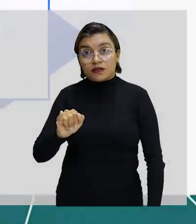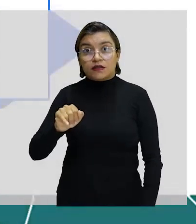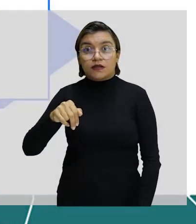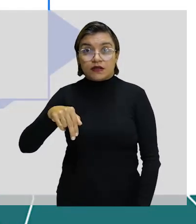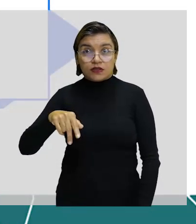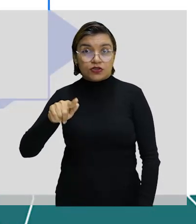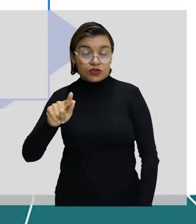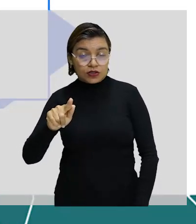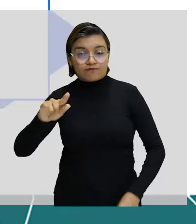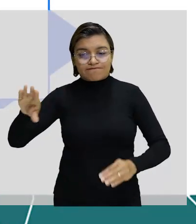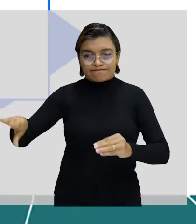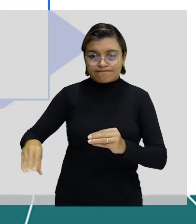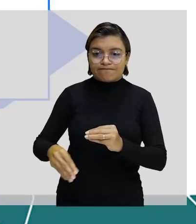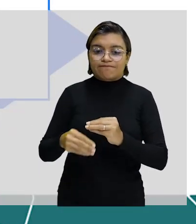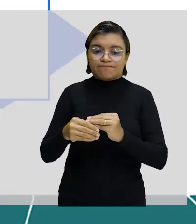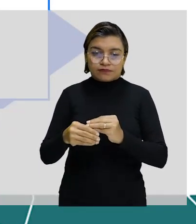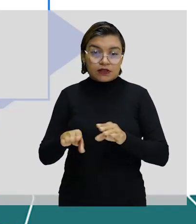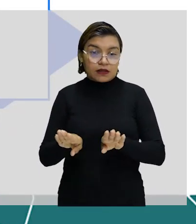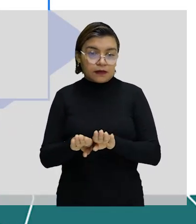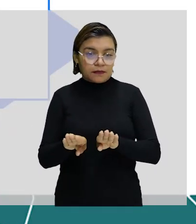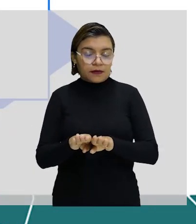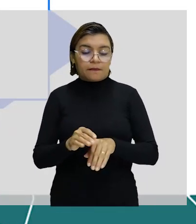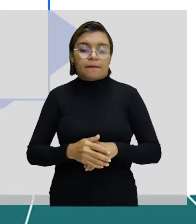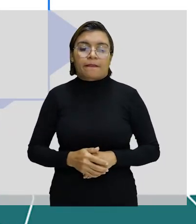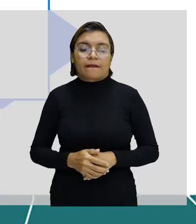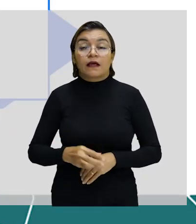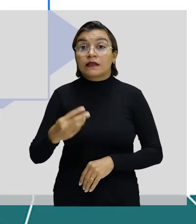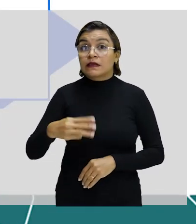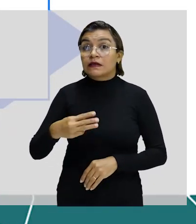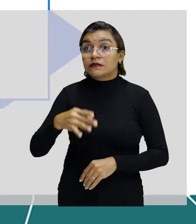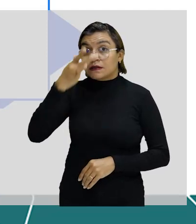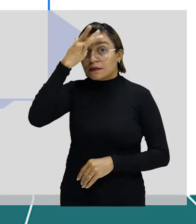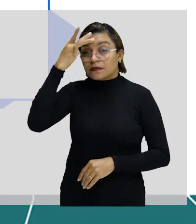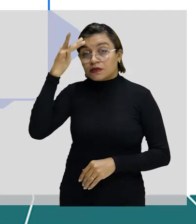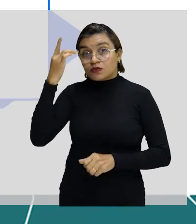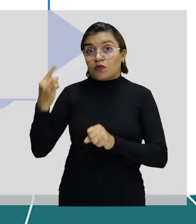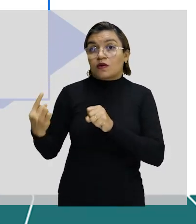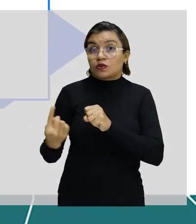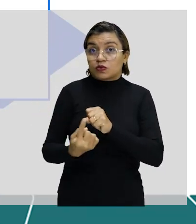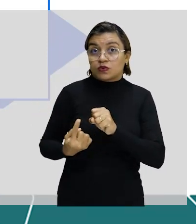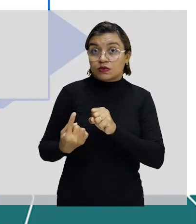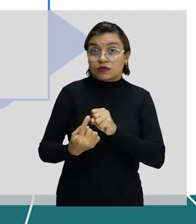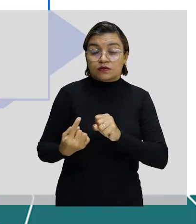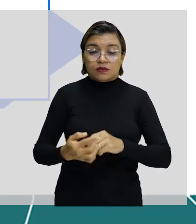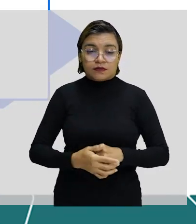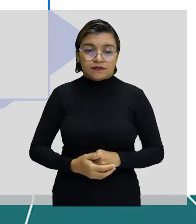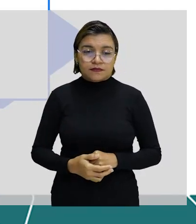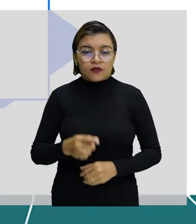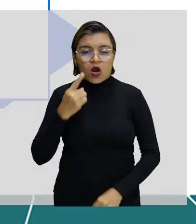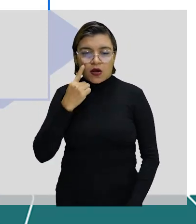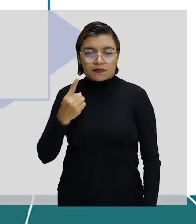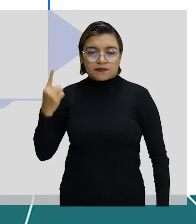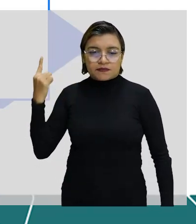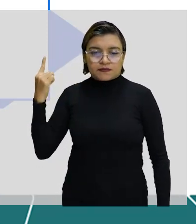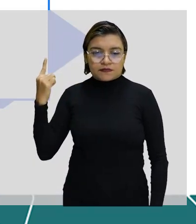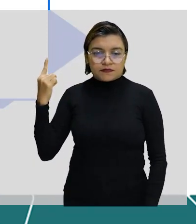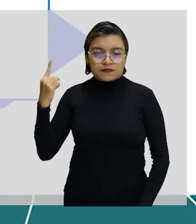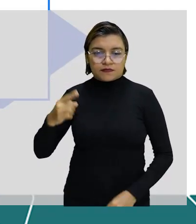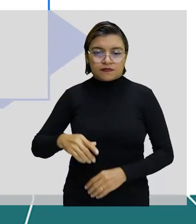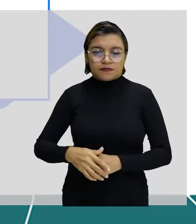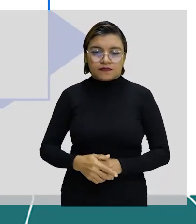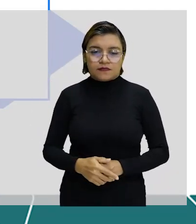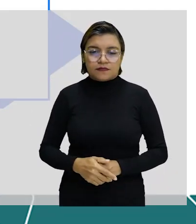Outro exemplo, agora na terceira pessoa do singular. She has been looking for her dress